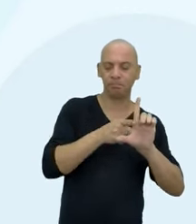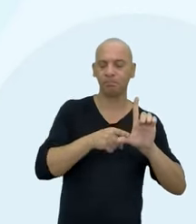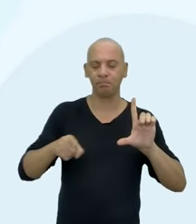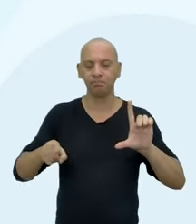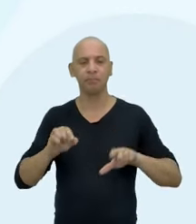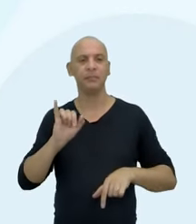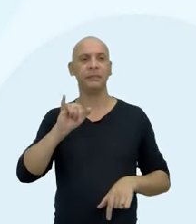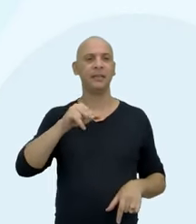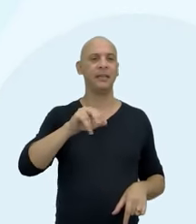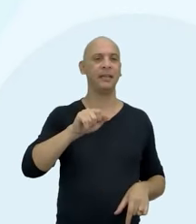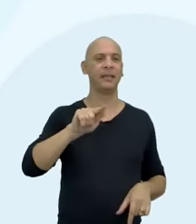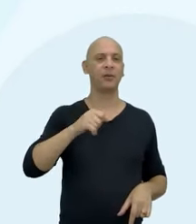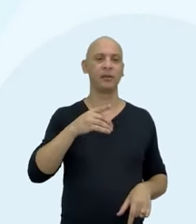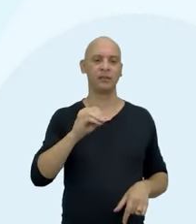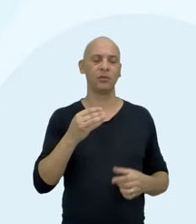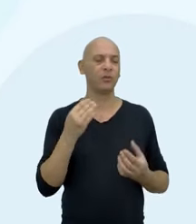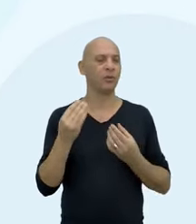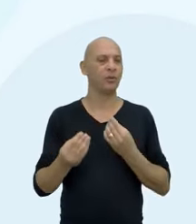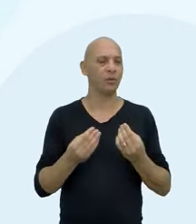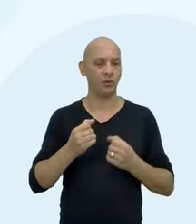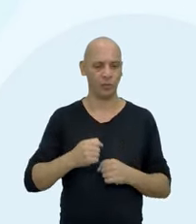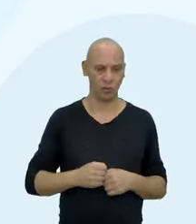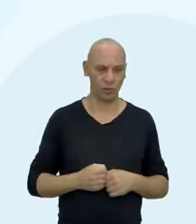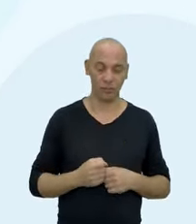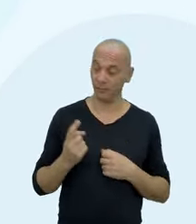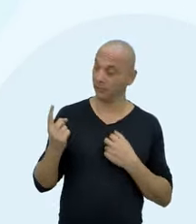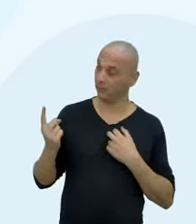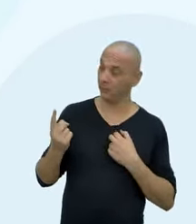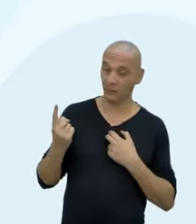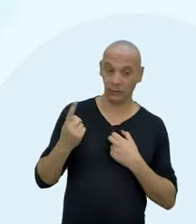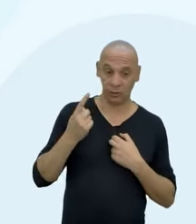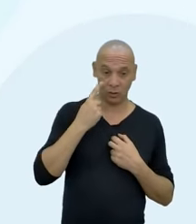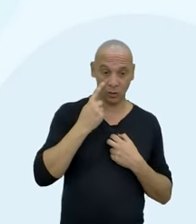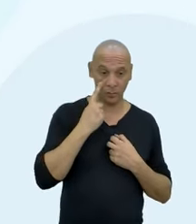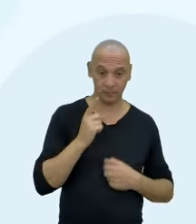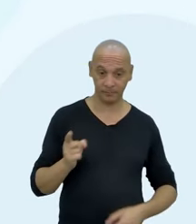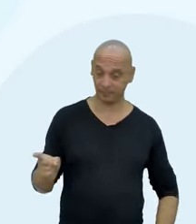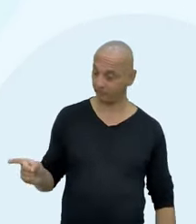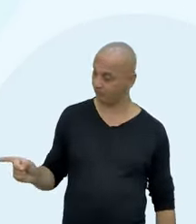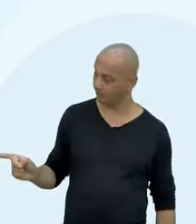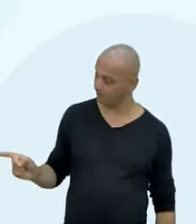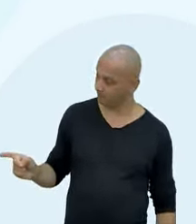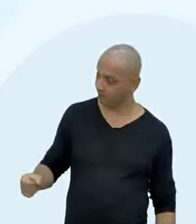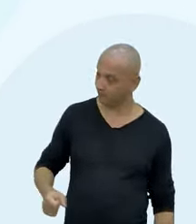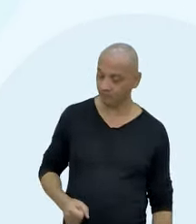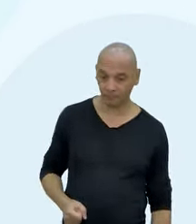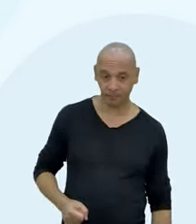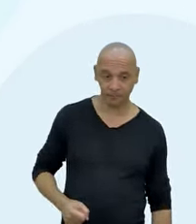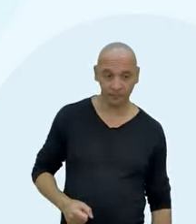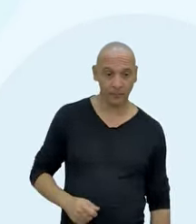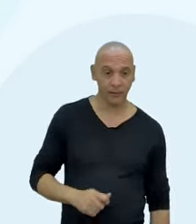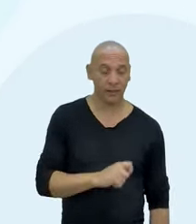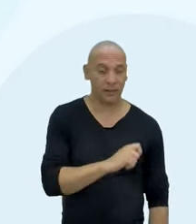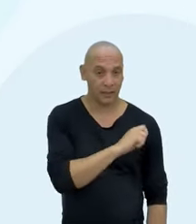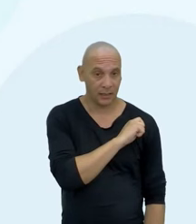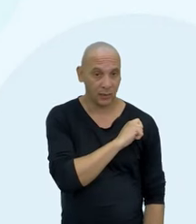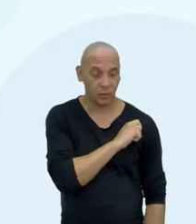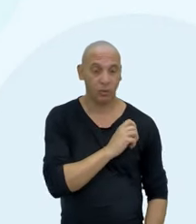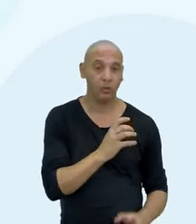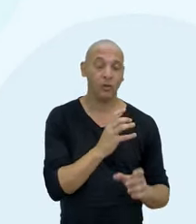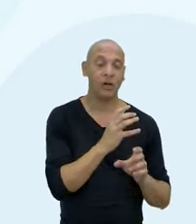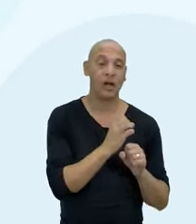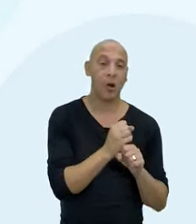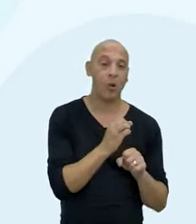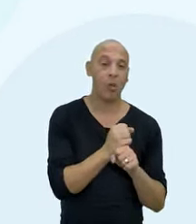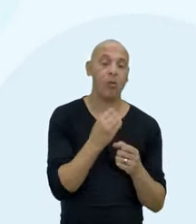Então como que funciona uma inequação vou pegar somente a da direita uma imaginar que e segue Ele vai fazer o cálculo